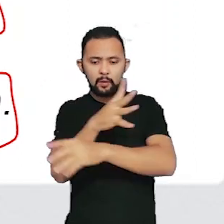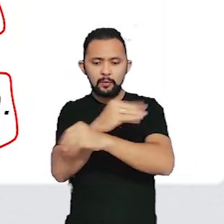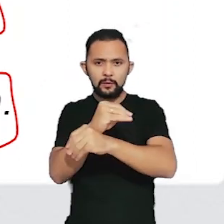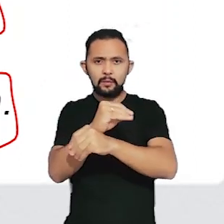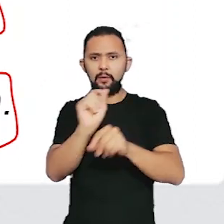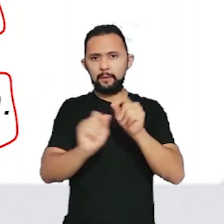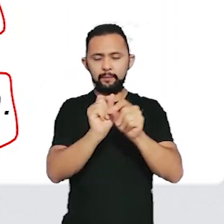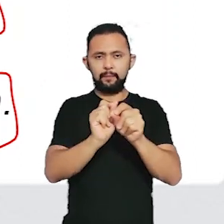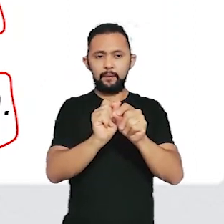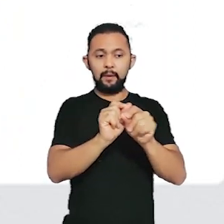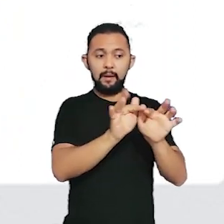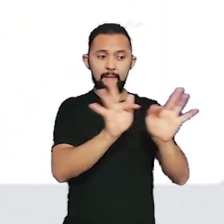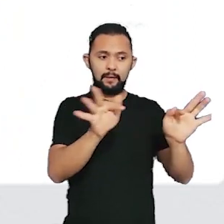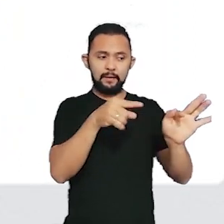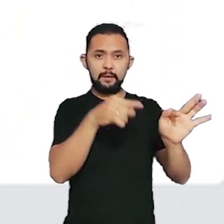oração principal.